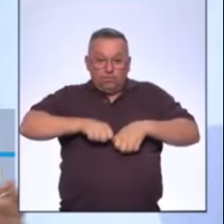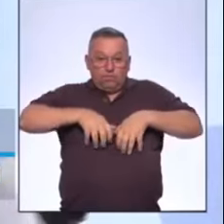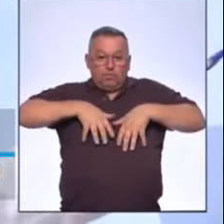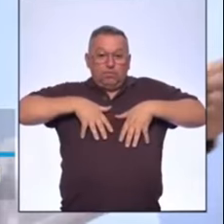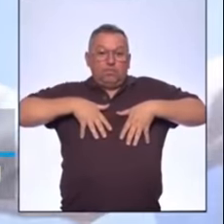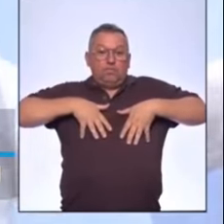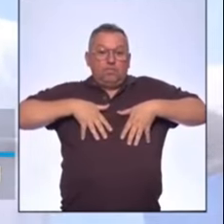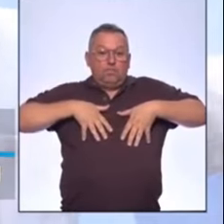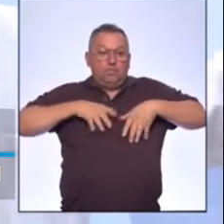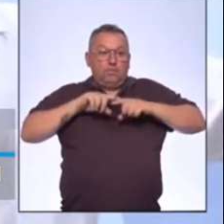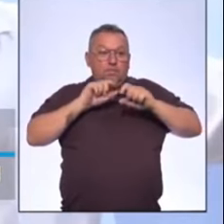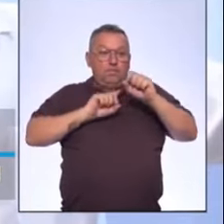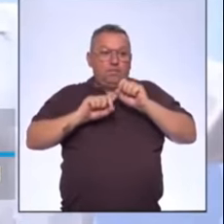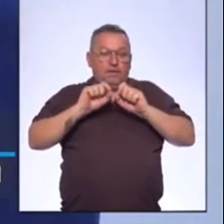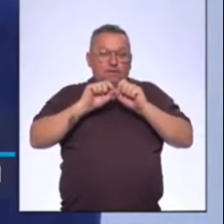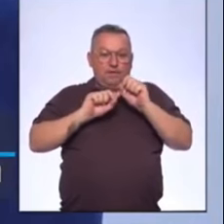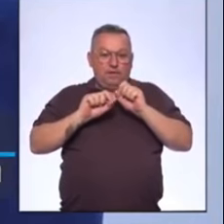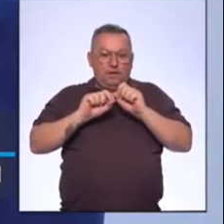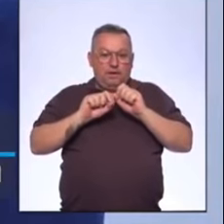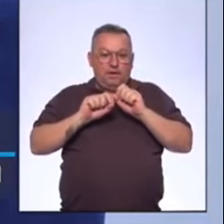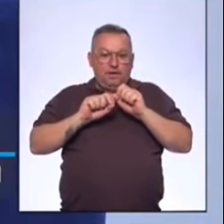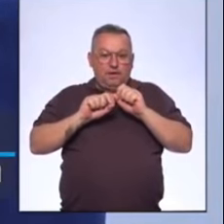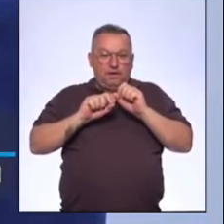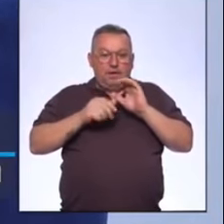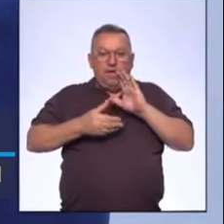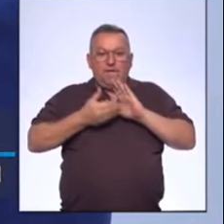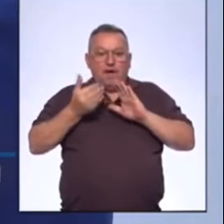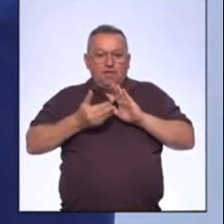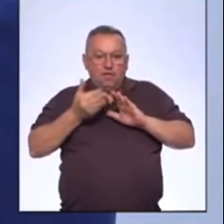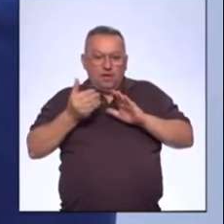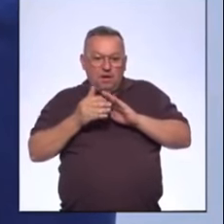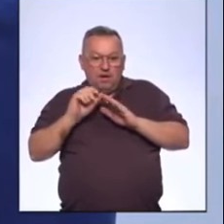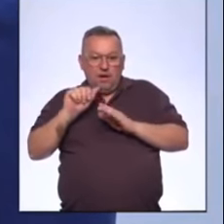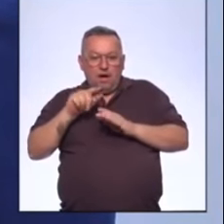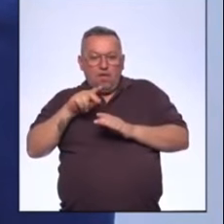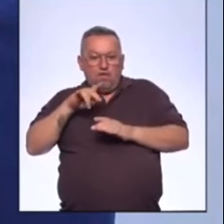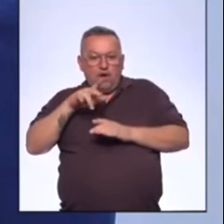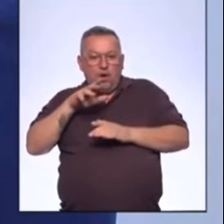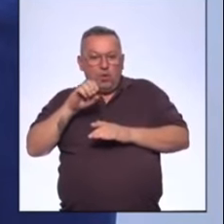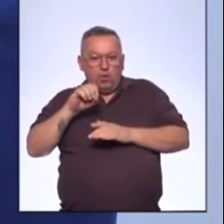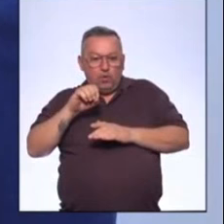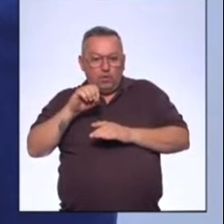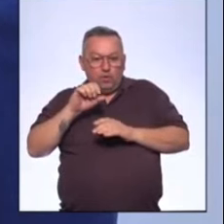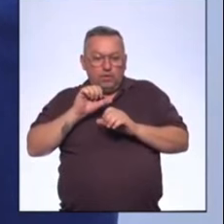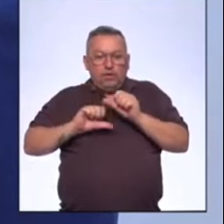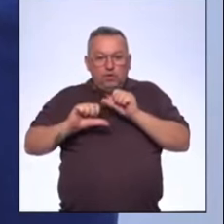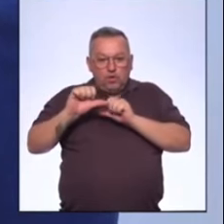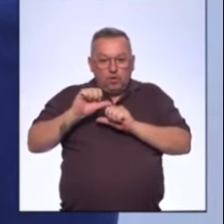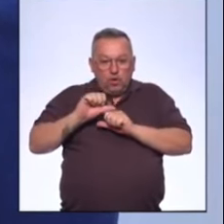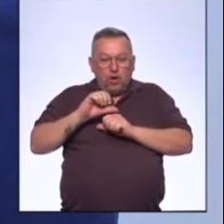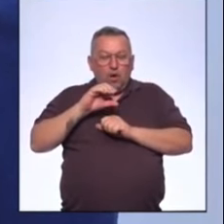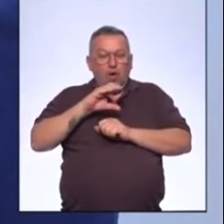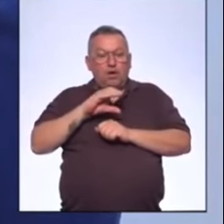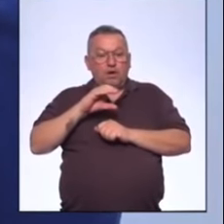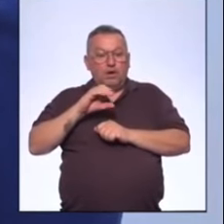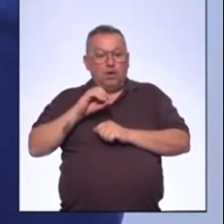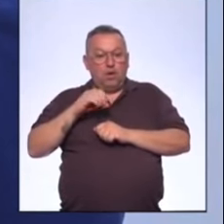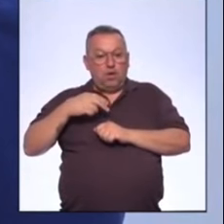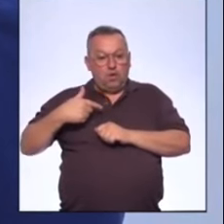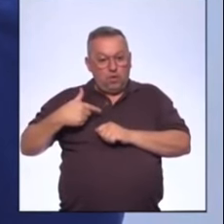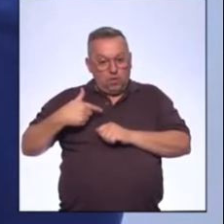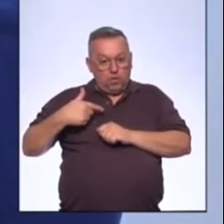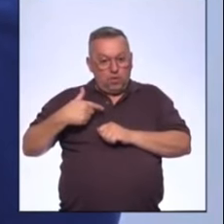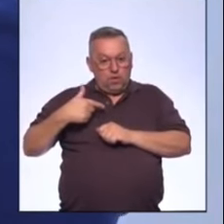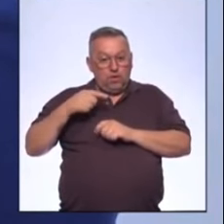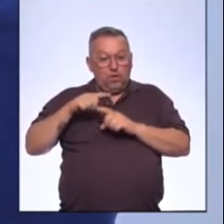vai descamar esse carinha aqui, que é o alvéolo, que é onde acontece a troca gasosa. Ele descama isso aqui acaba